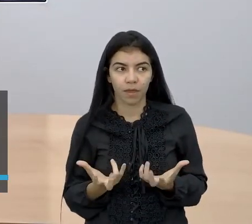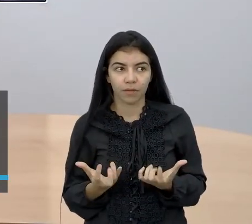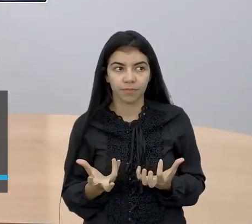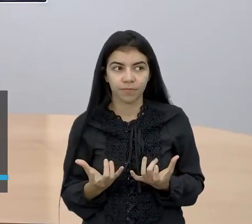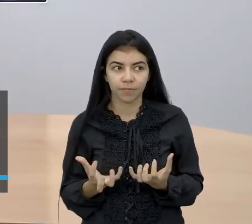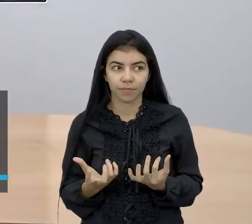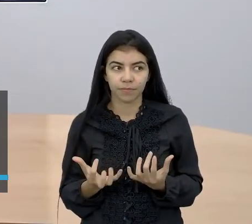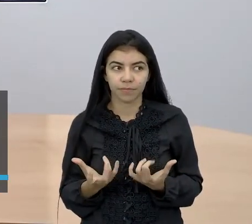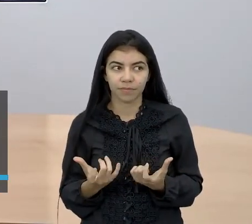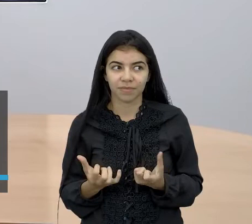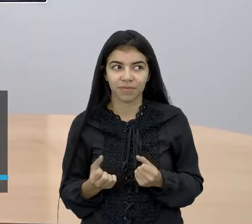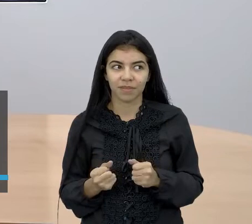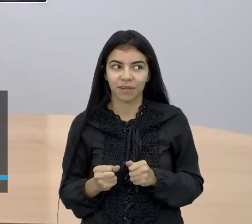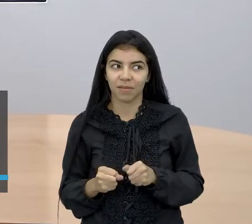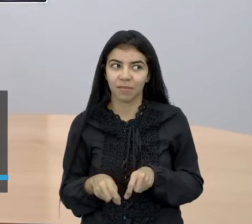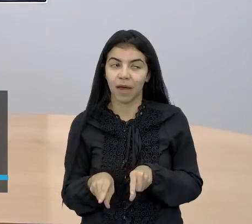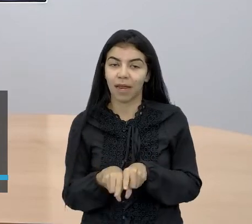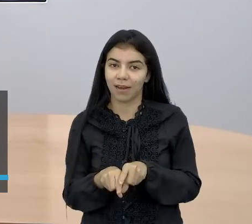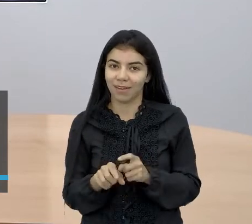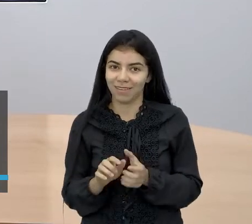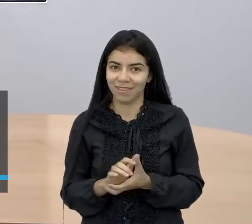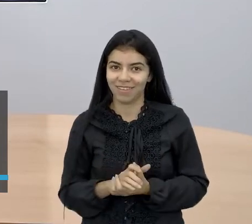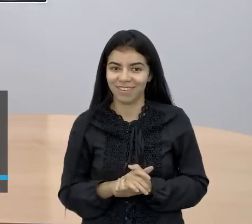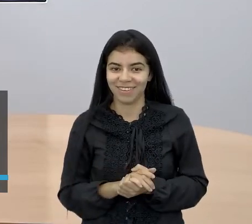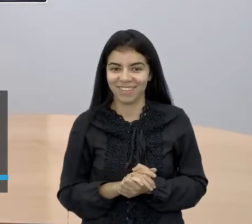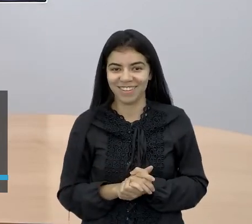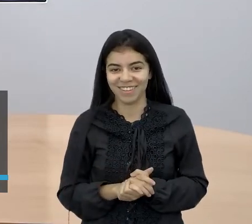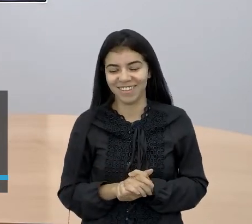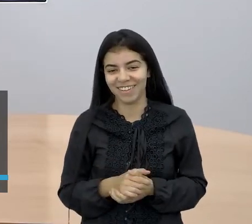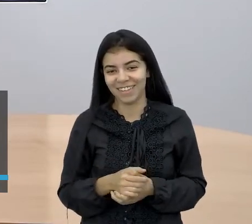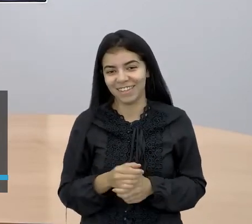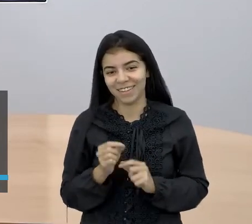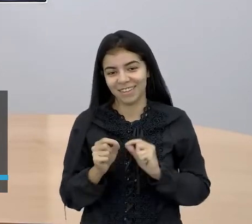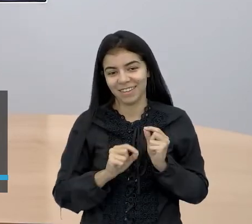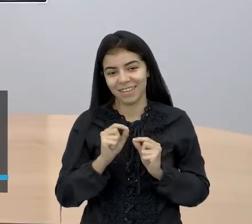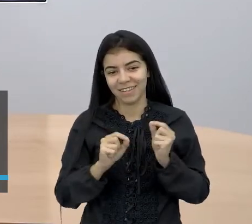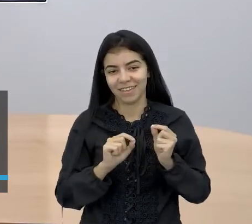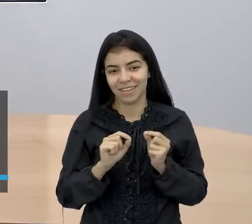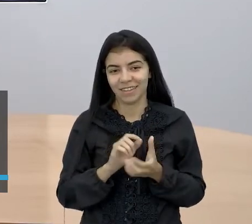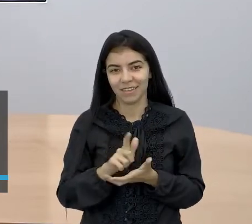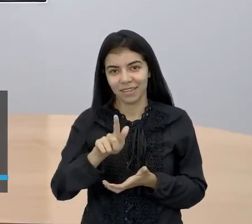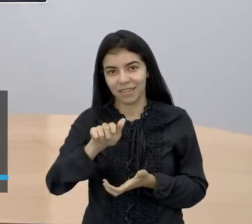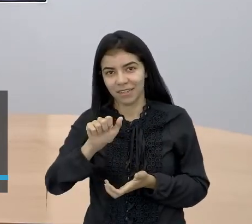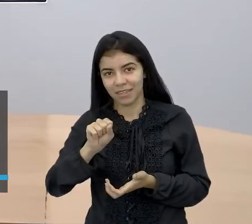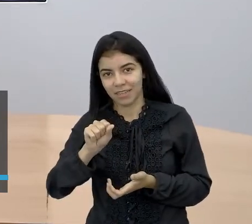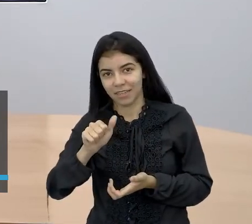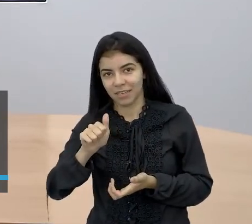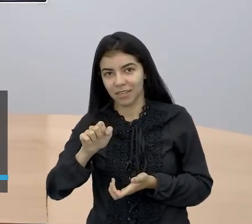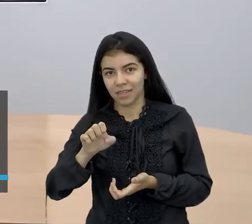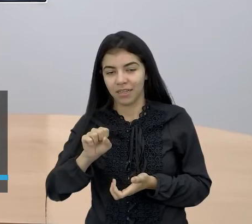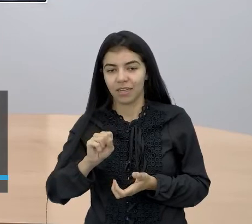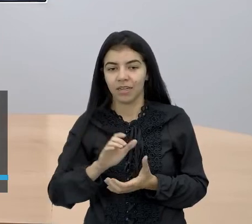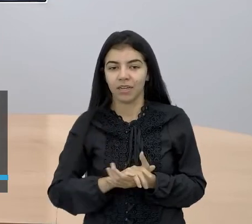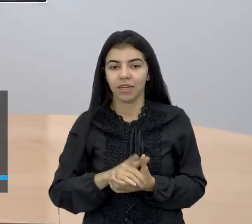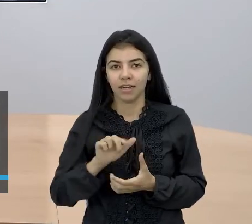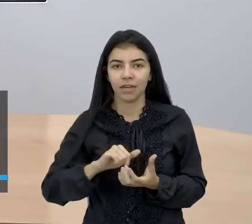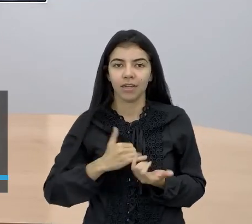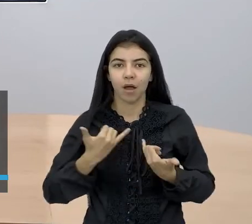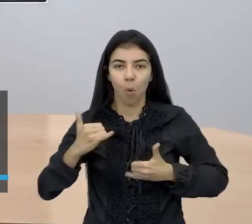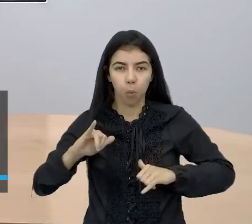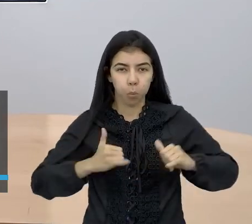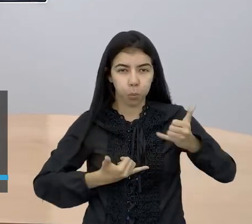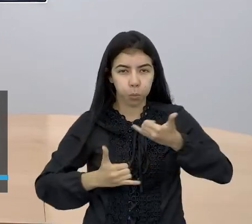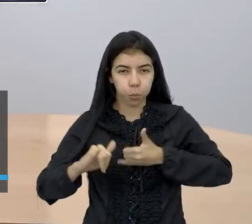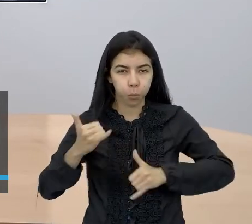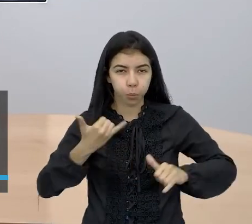está dissolvido nela, ele começa a sair, tá certo? Porque gases, eles possuem uma energia cinética muito alta.